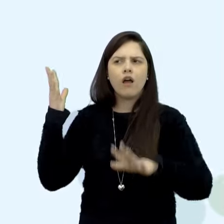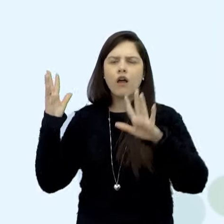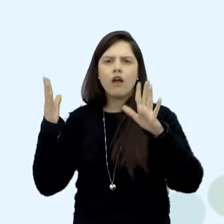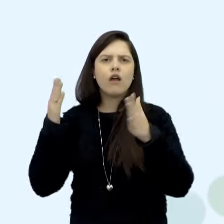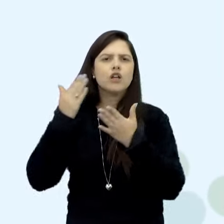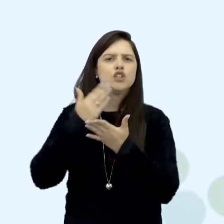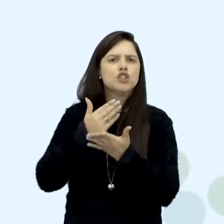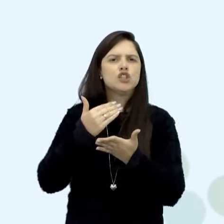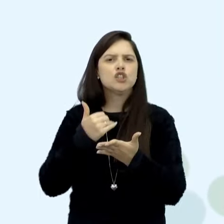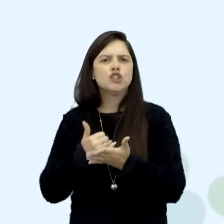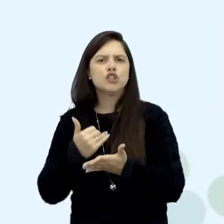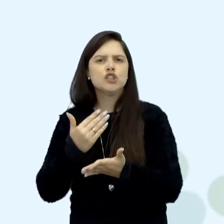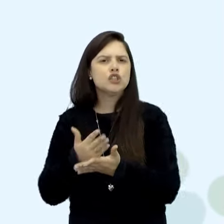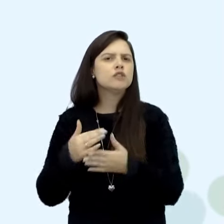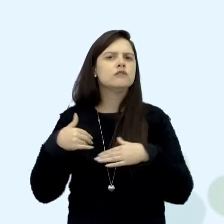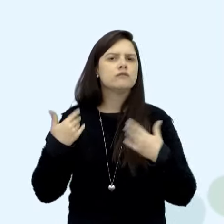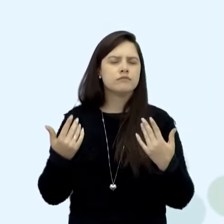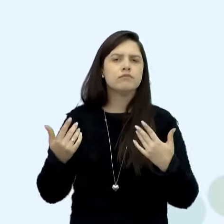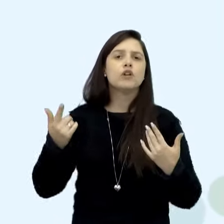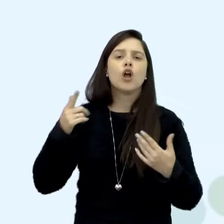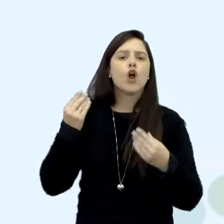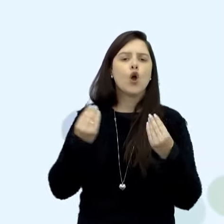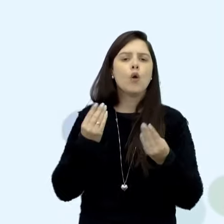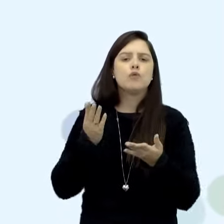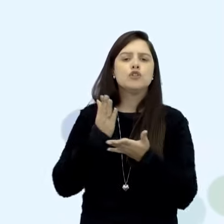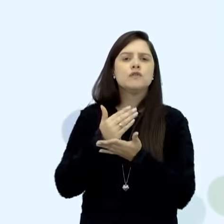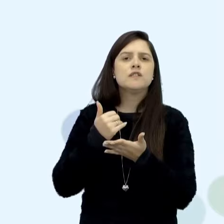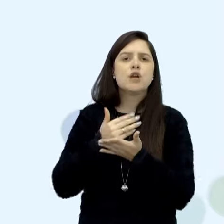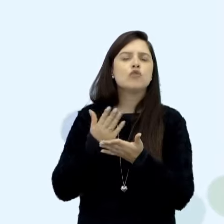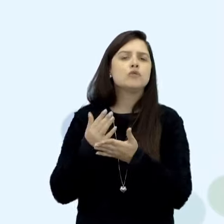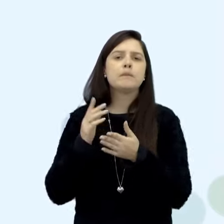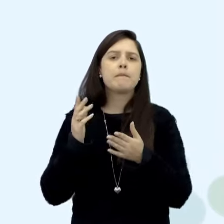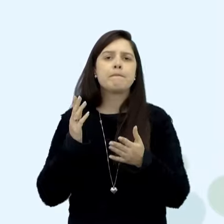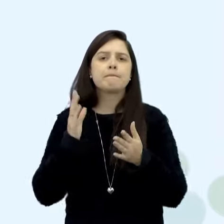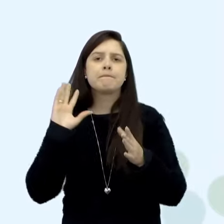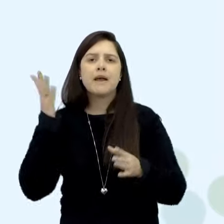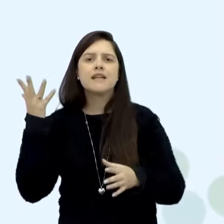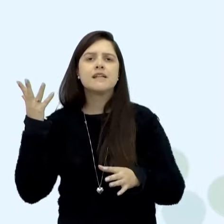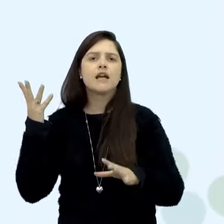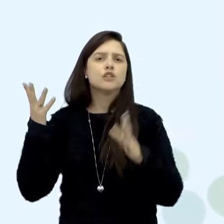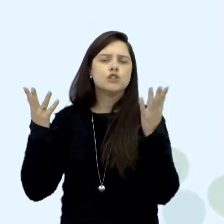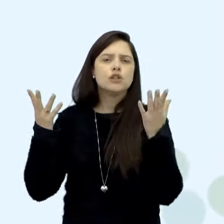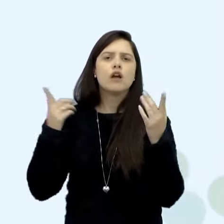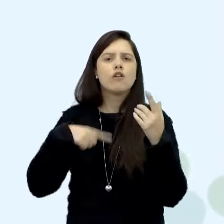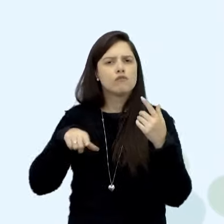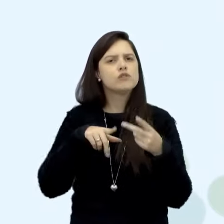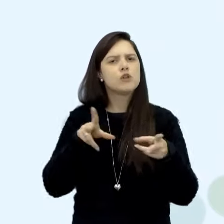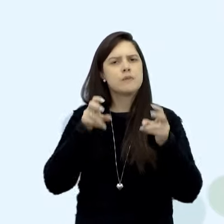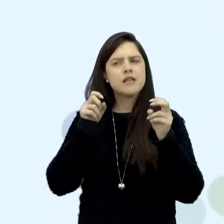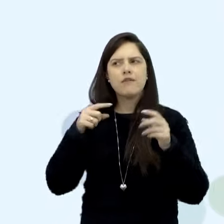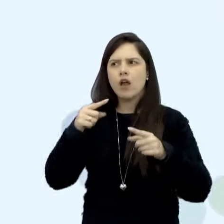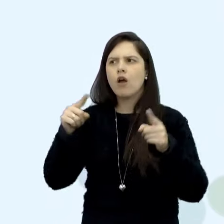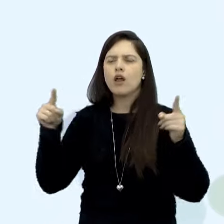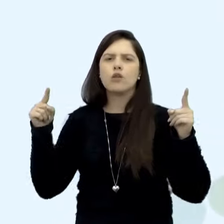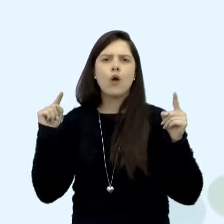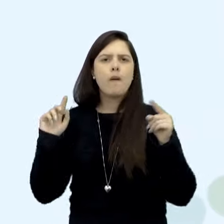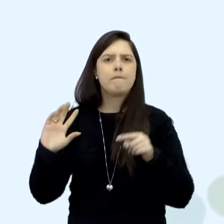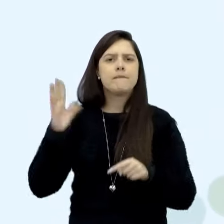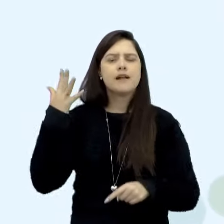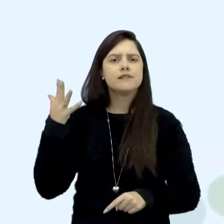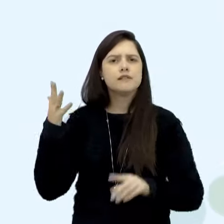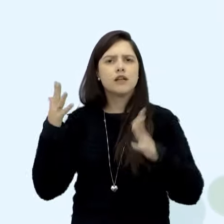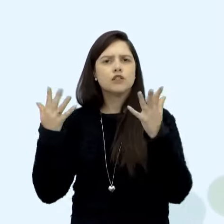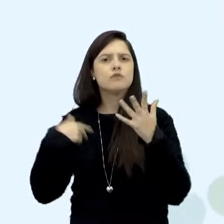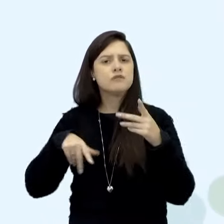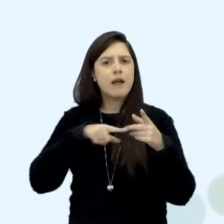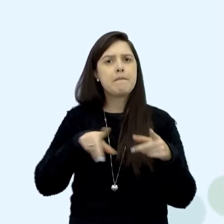está dividida? Vamos para a nossa divisão de paisagens. Então você observa o mundo ao seu redor, você vai ver paisagens e você